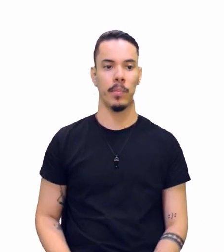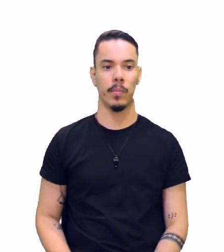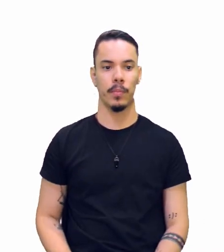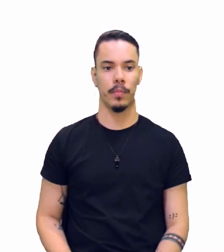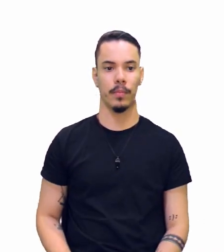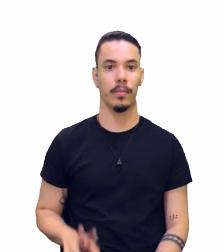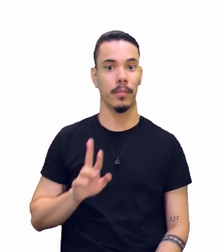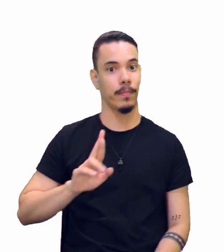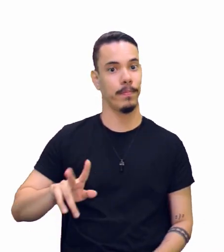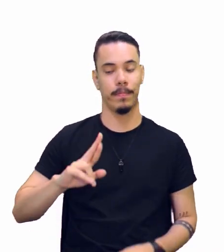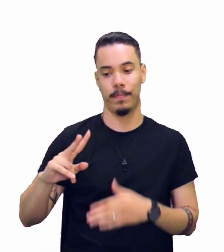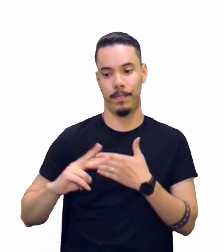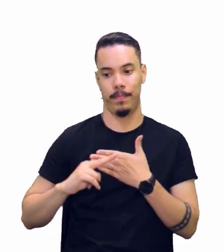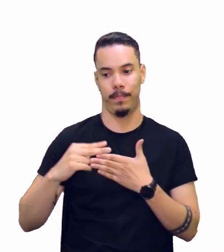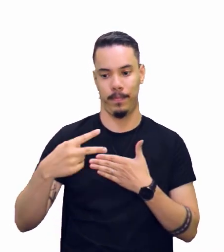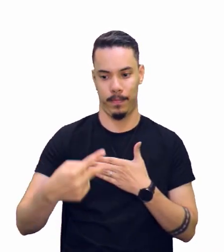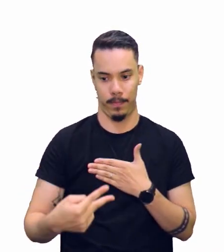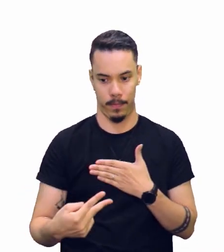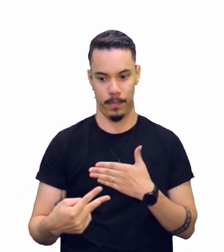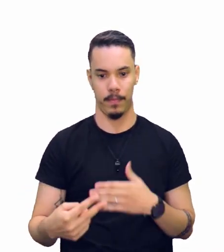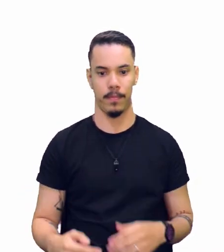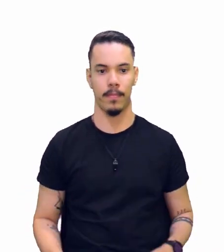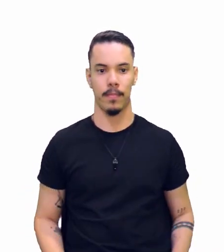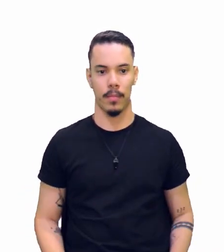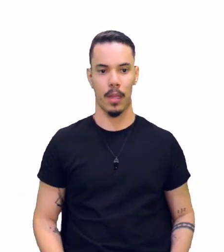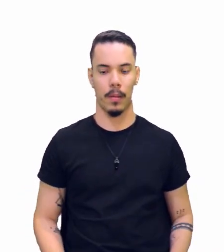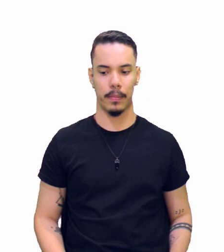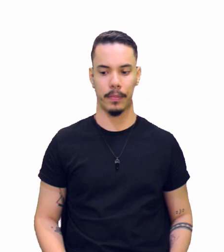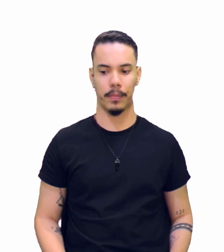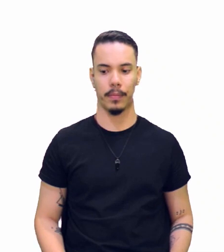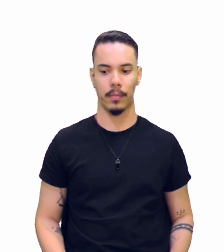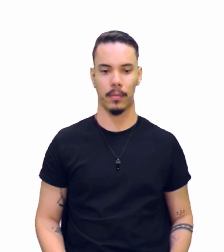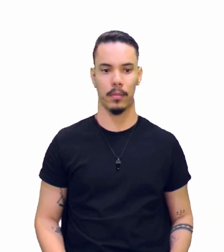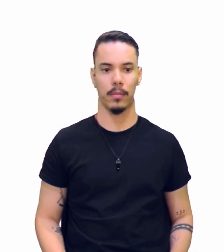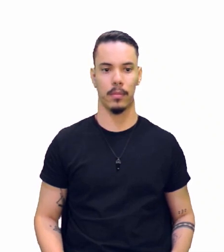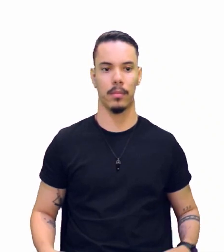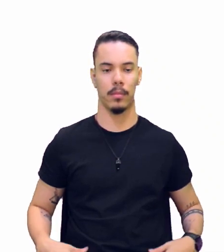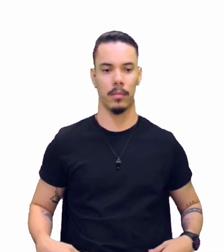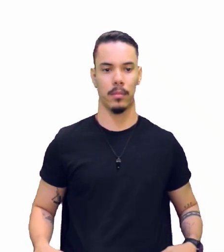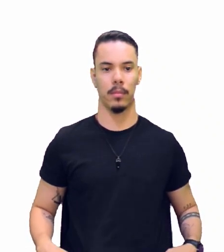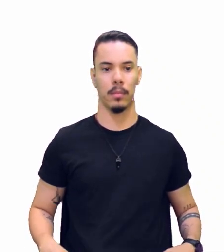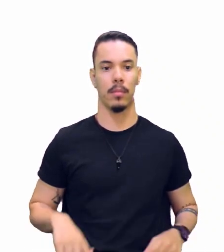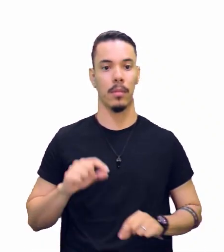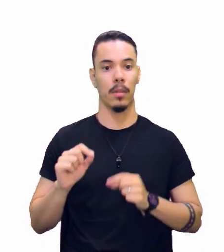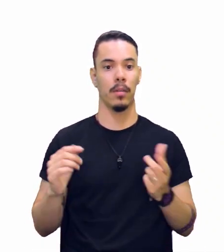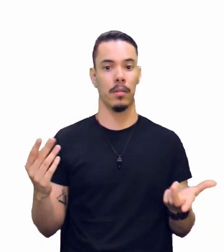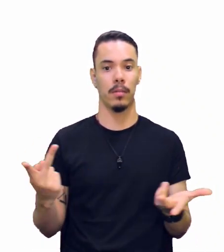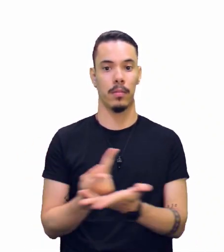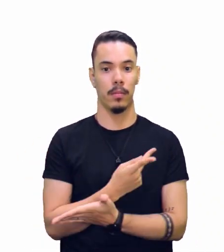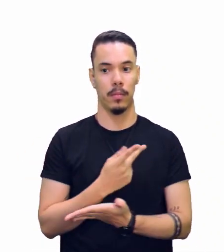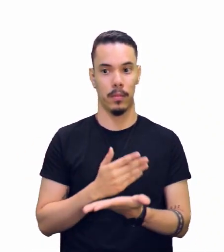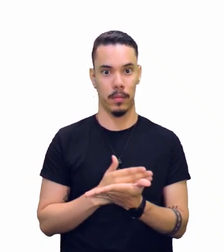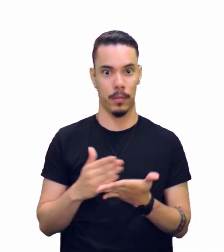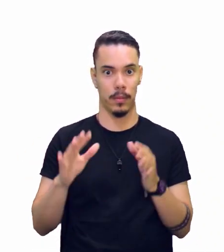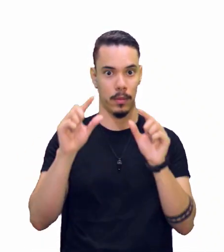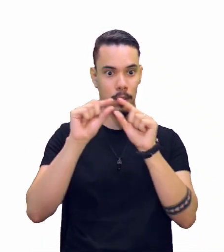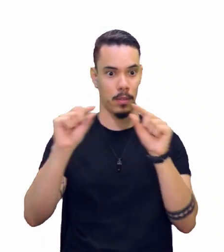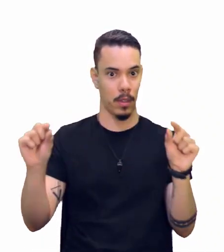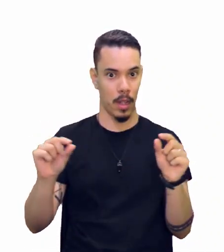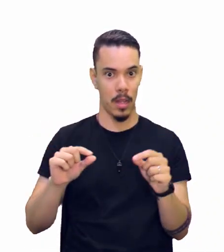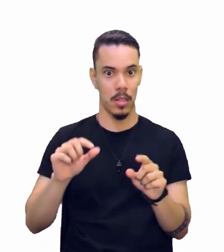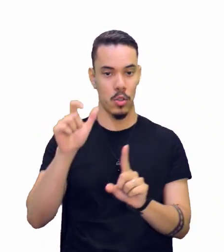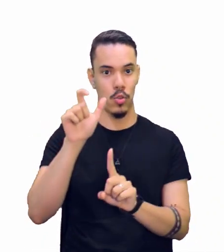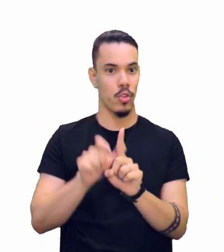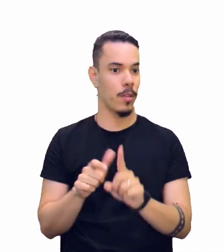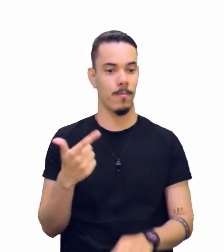a condição, começa aqui agora com um outro tipo de frase. Nós não temos exatamente um